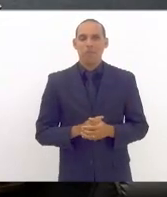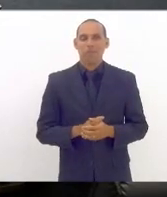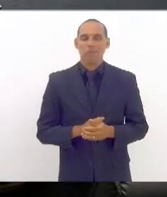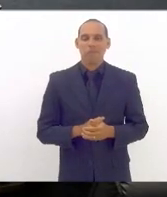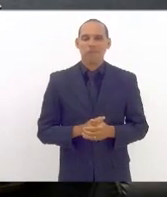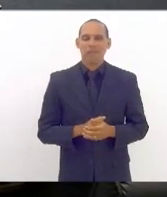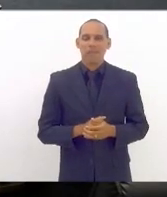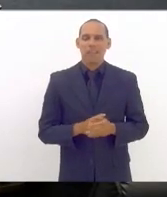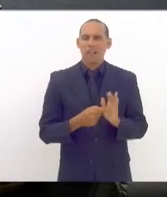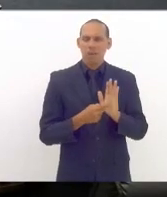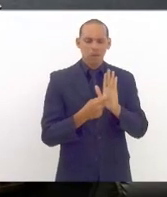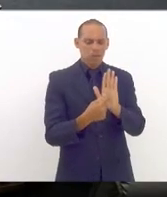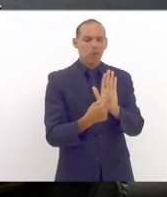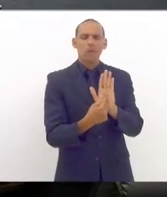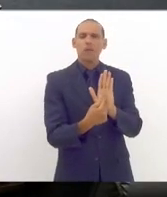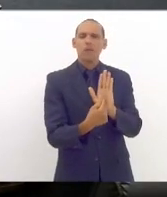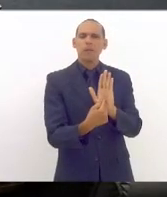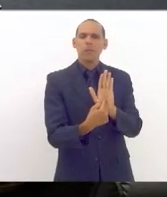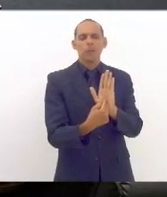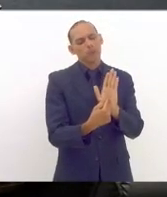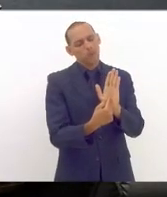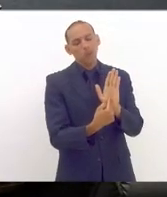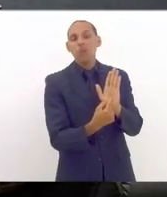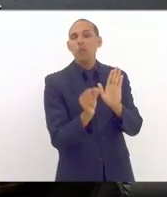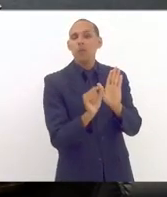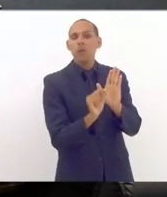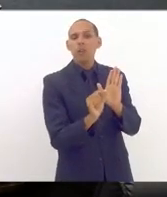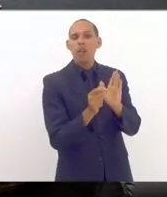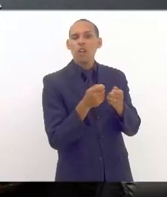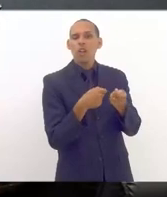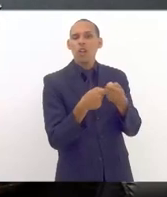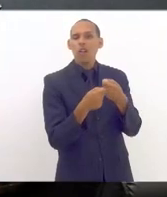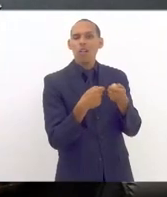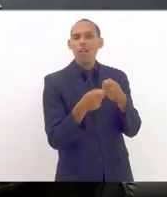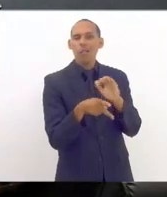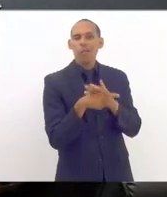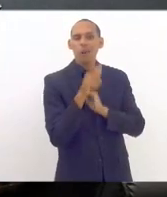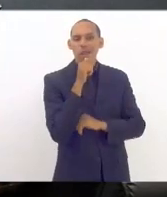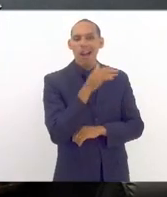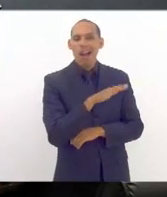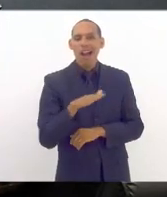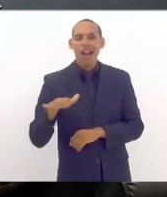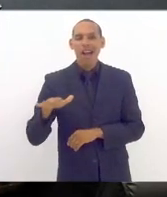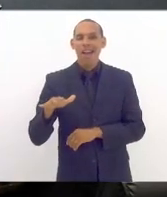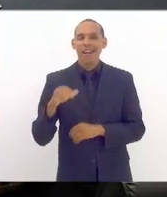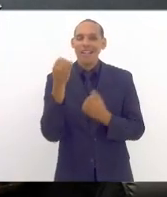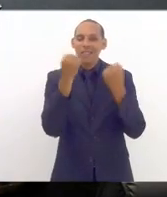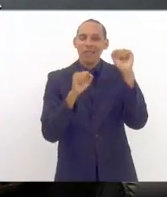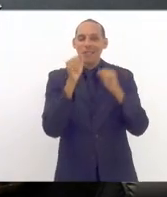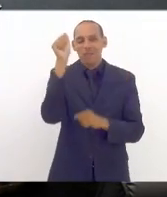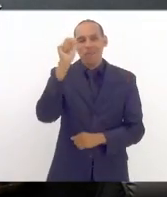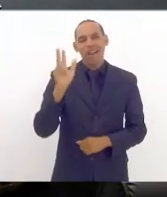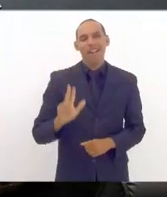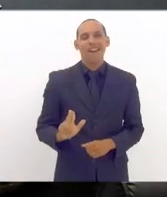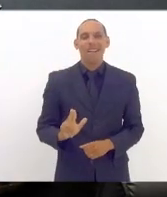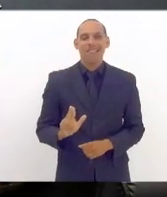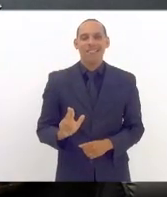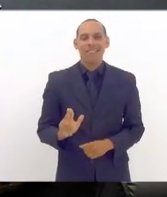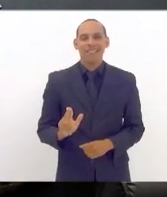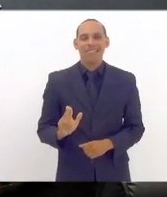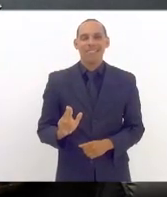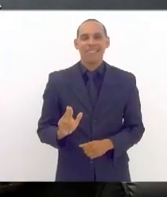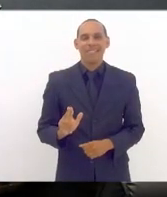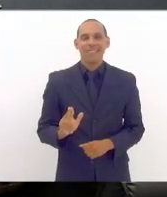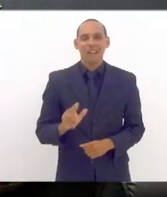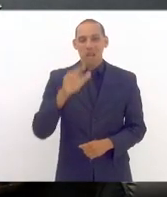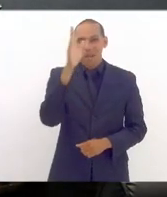E demonstrar isso que a economia do mar que a indústria Azul as nossas